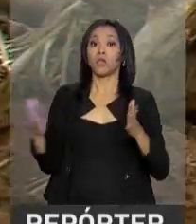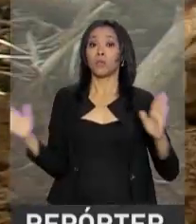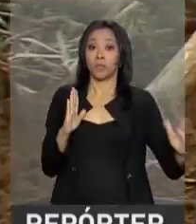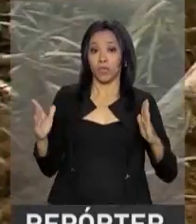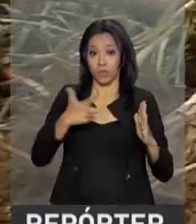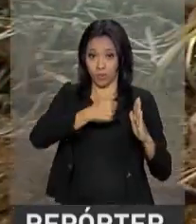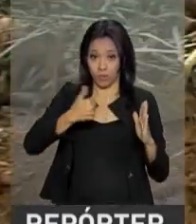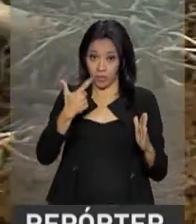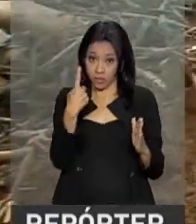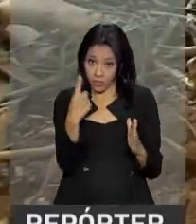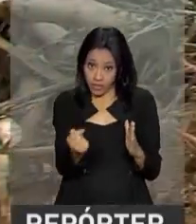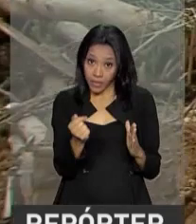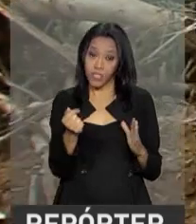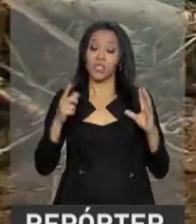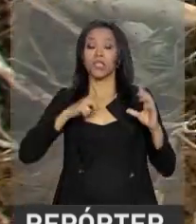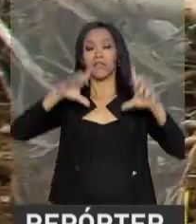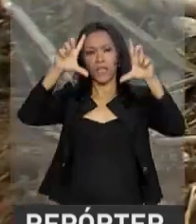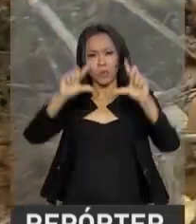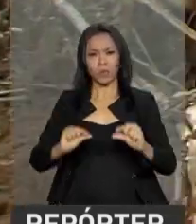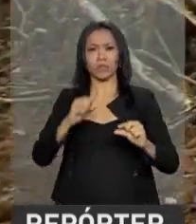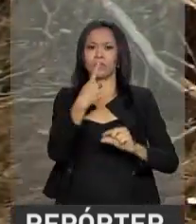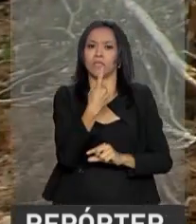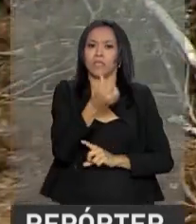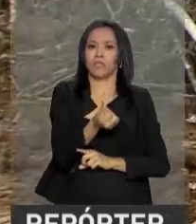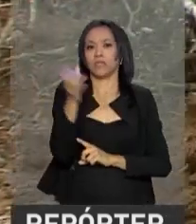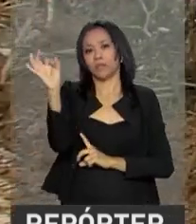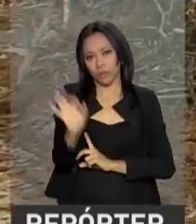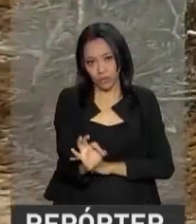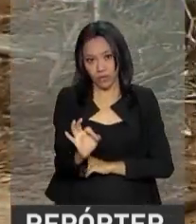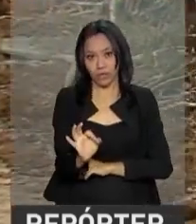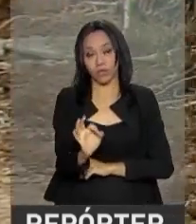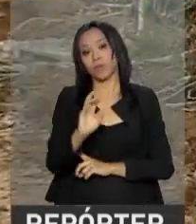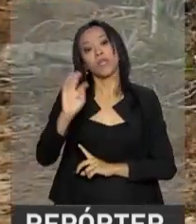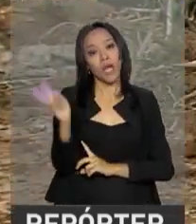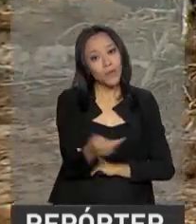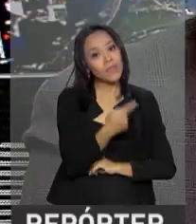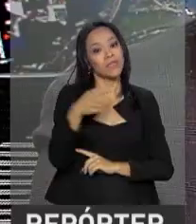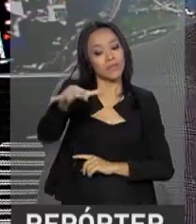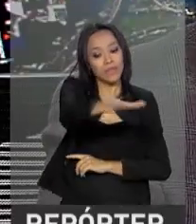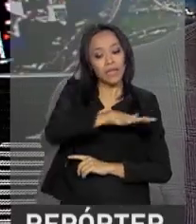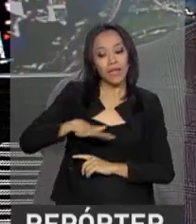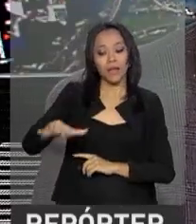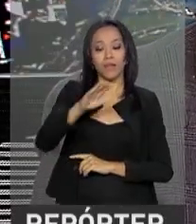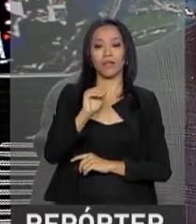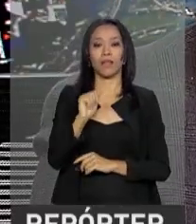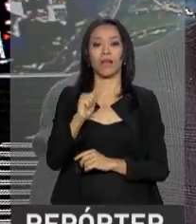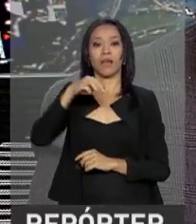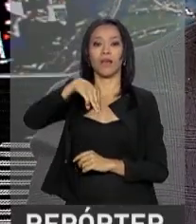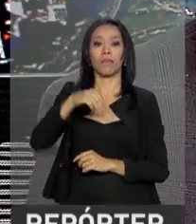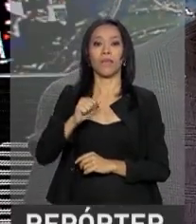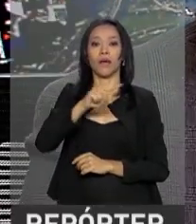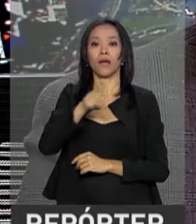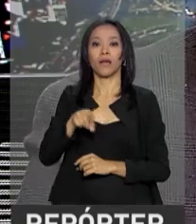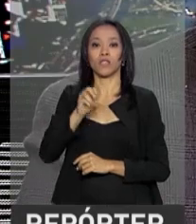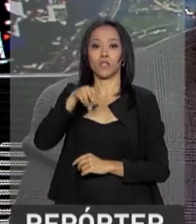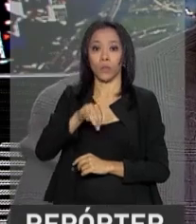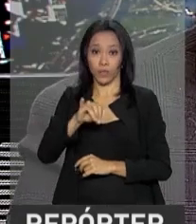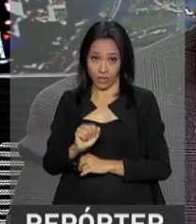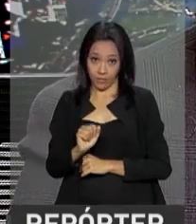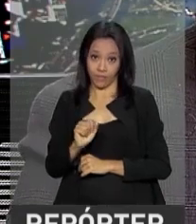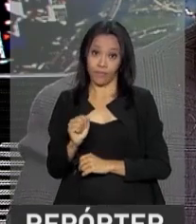registrada redução de 16 por cento do desmatamento na amazônia legal quando nós desmatamos um bioma como o